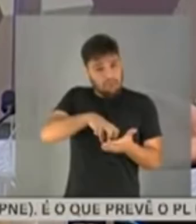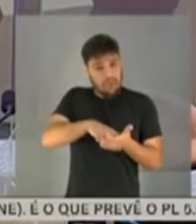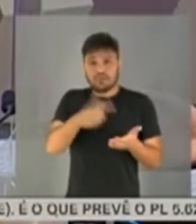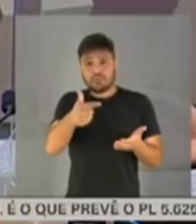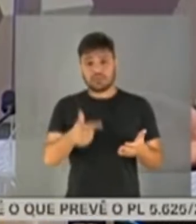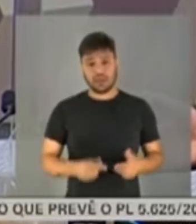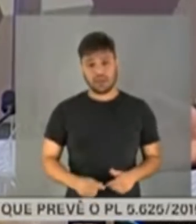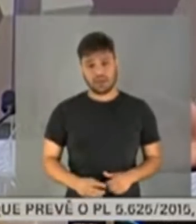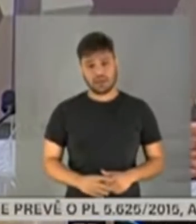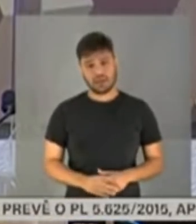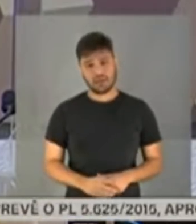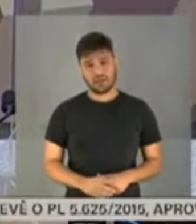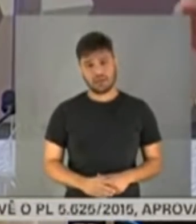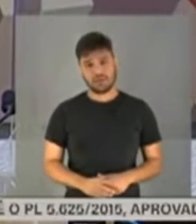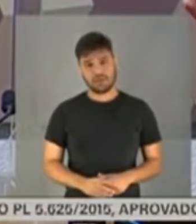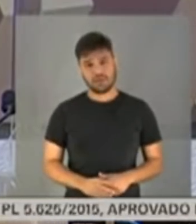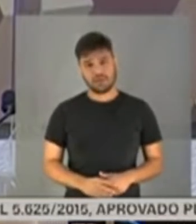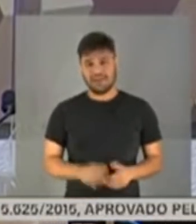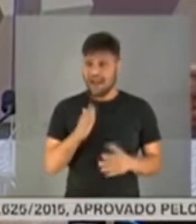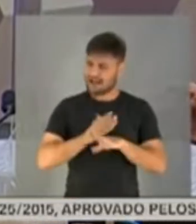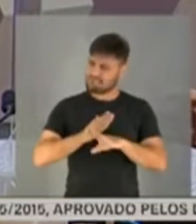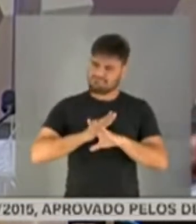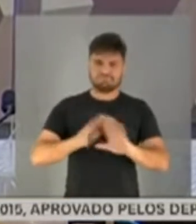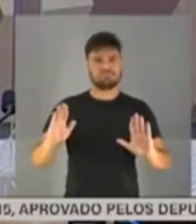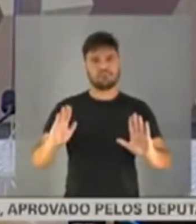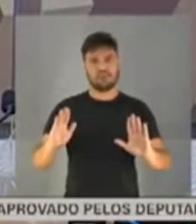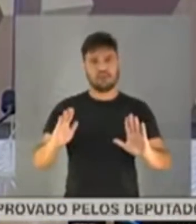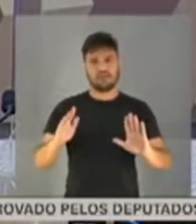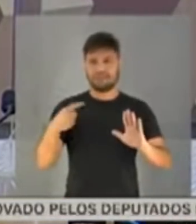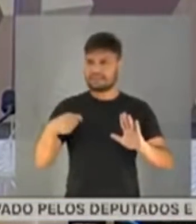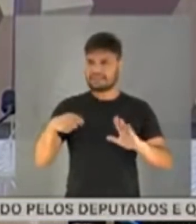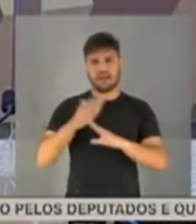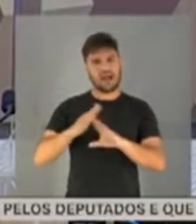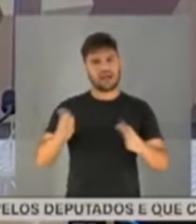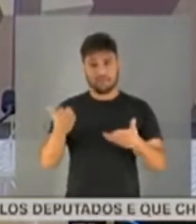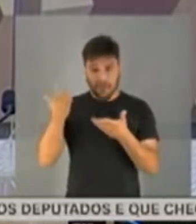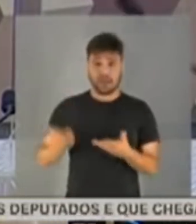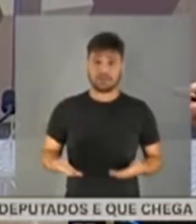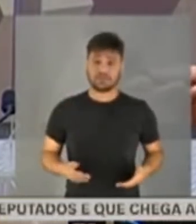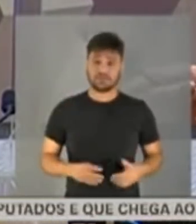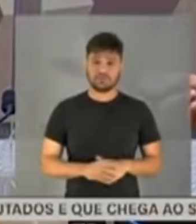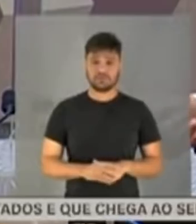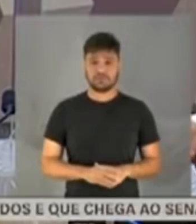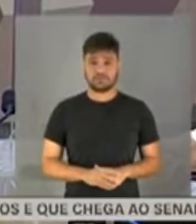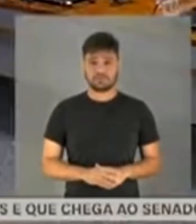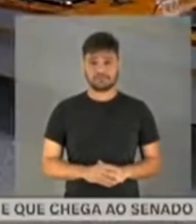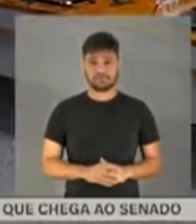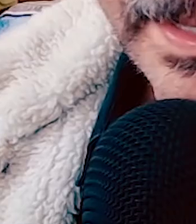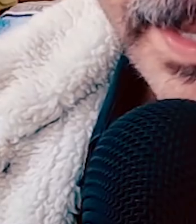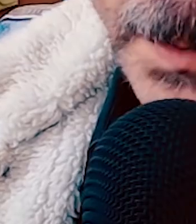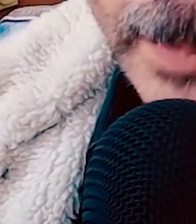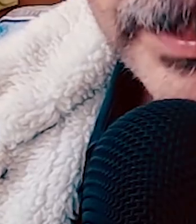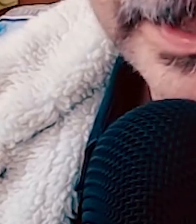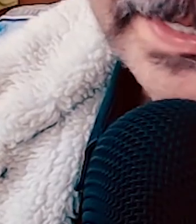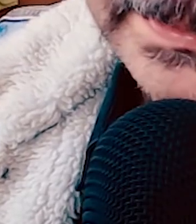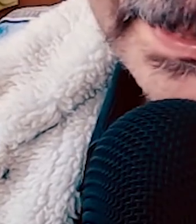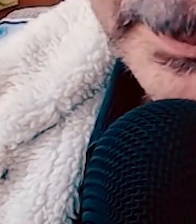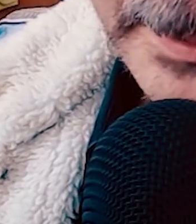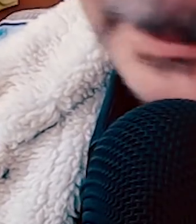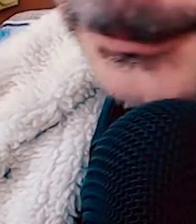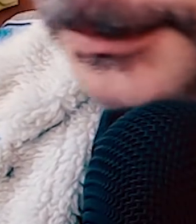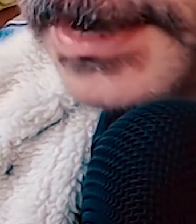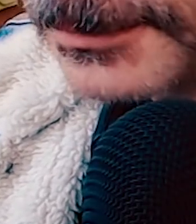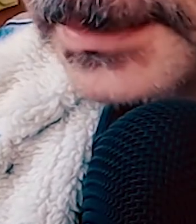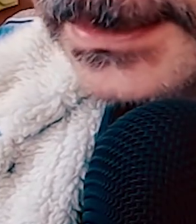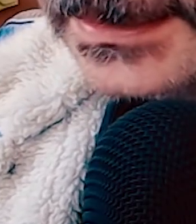Impunemente. Quer dizer, chega. Nós precisamos dar um basta nisso tudo, senhor presidente. É óbvio que a saída